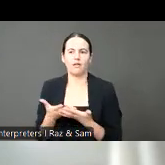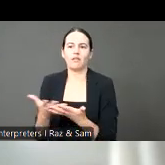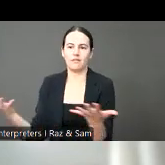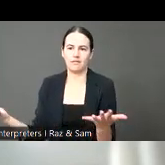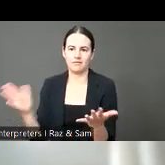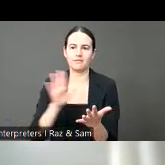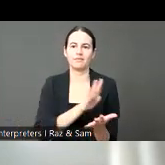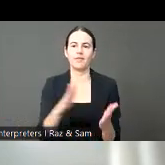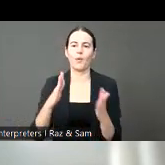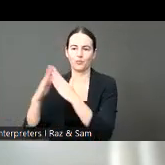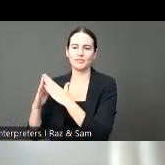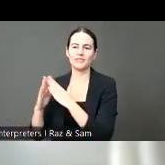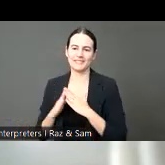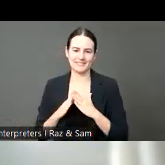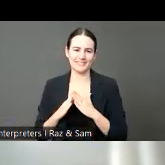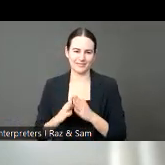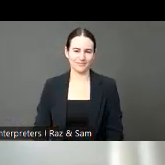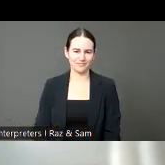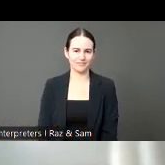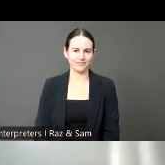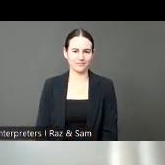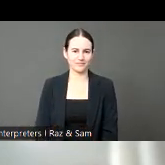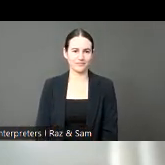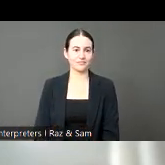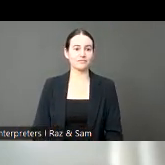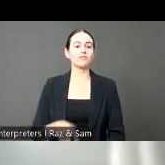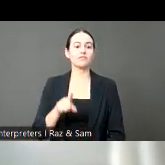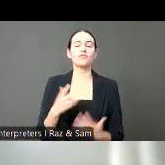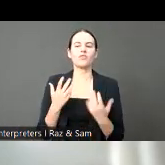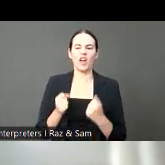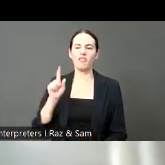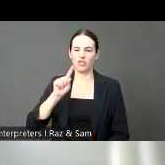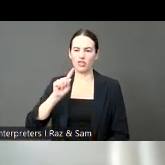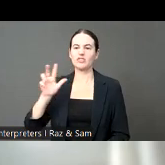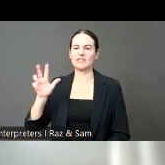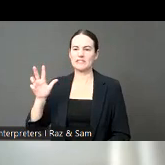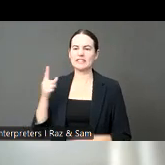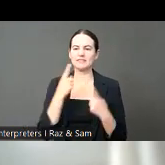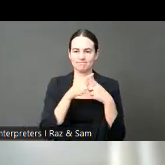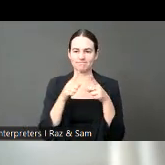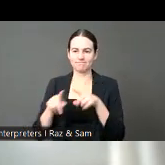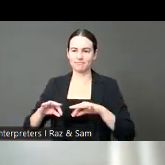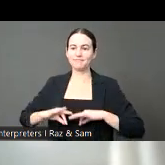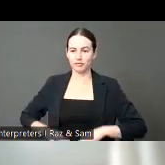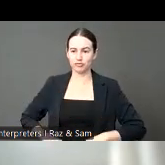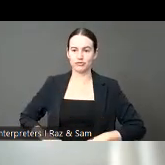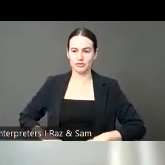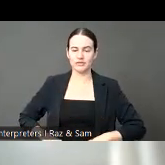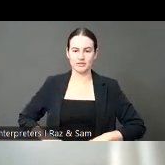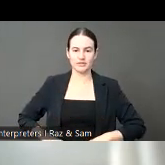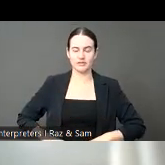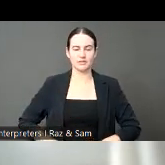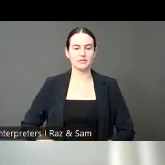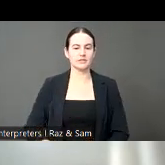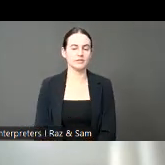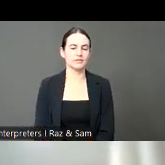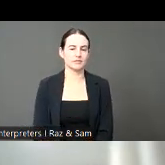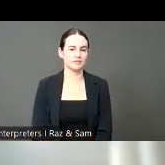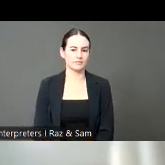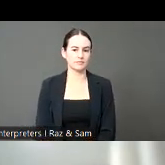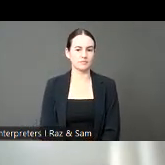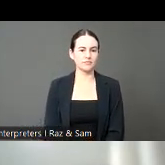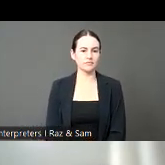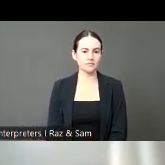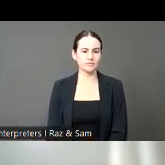ministérios, o Ministério da Saúde mais 12 ministérios, em que eu destaco alguns em termos exemplificativos,